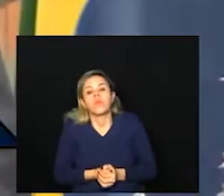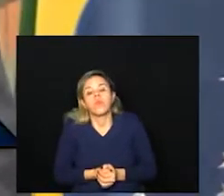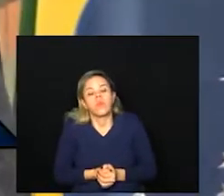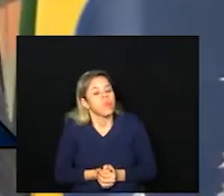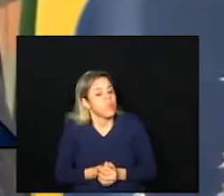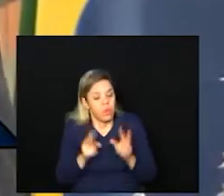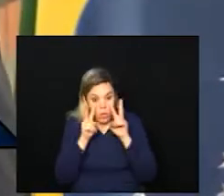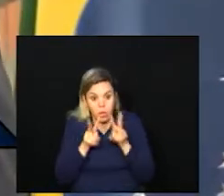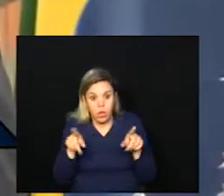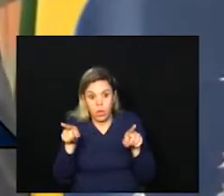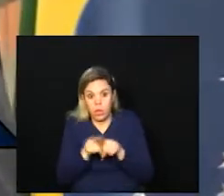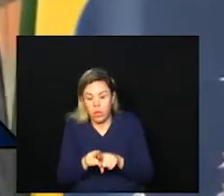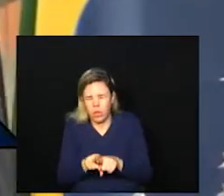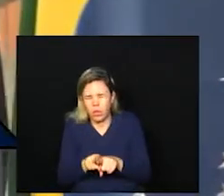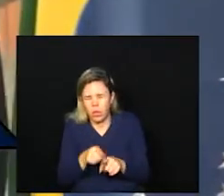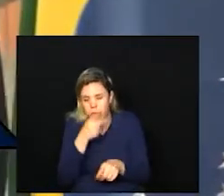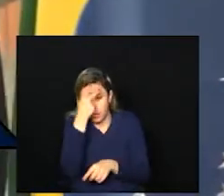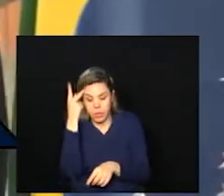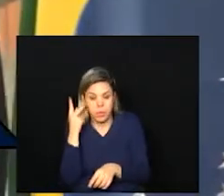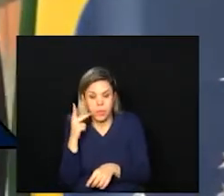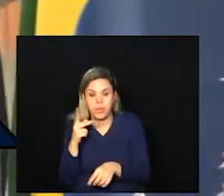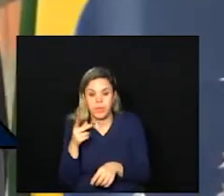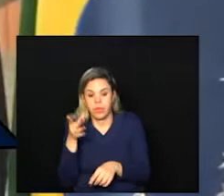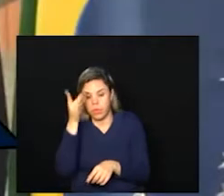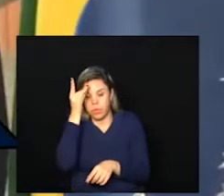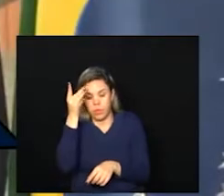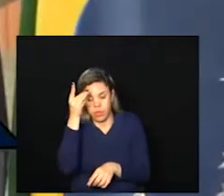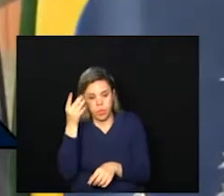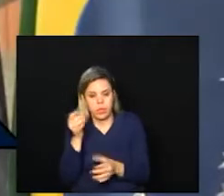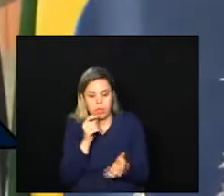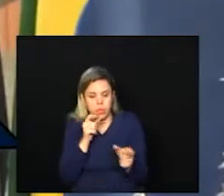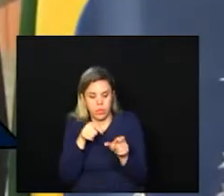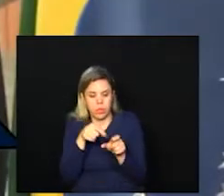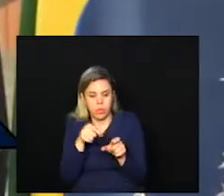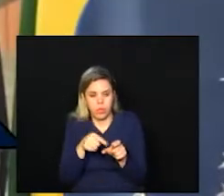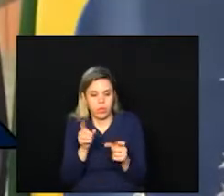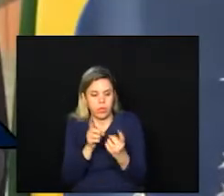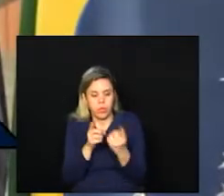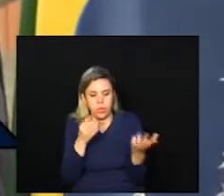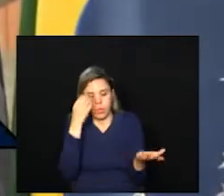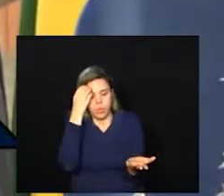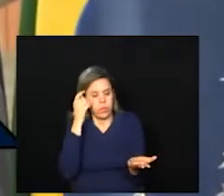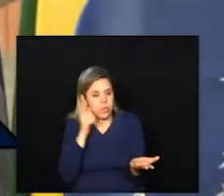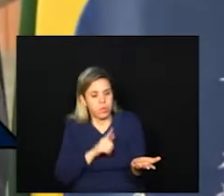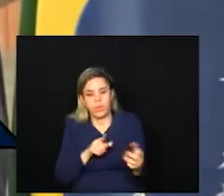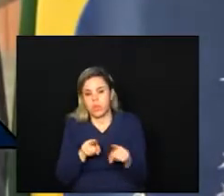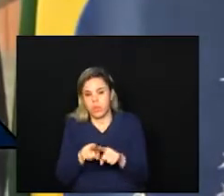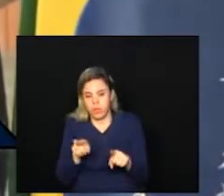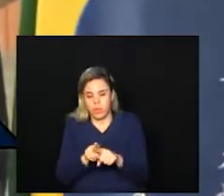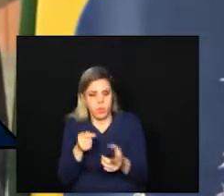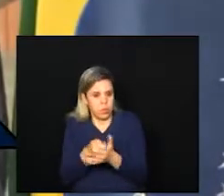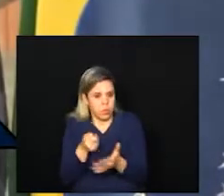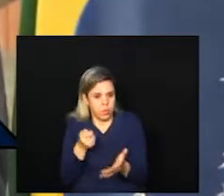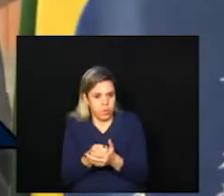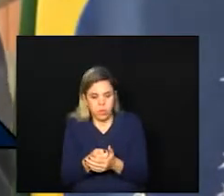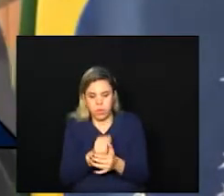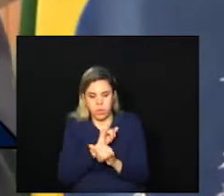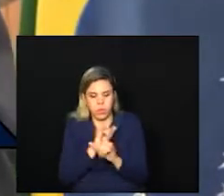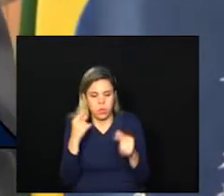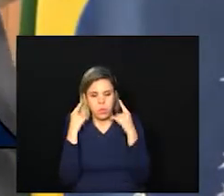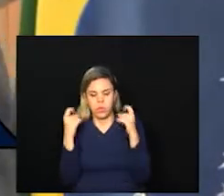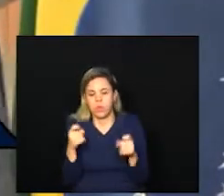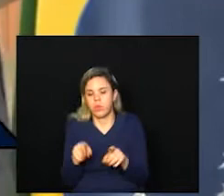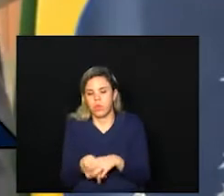campo visual, onde as pessoas adquirem uma ficha, para atendimento, fica também a obrigatoriedade do aviso